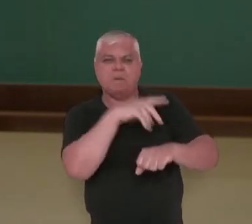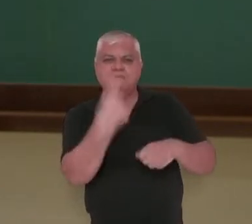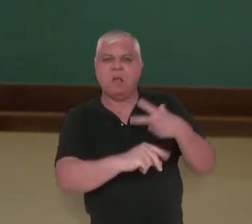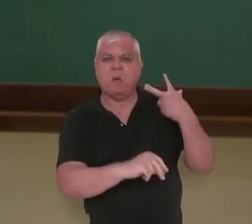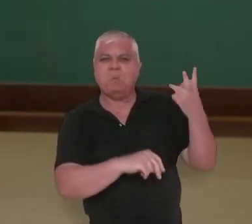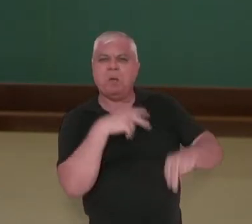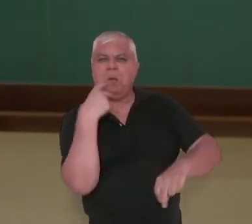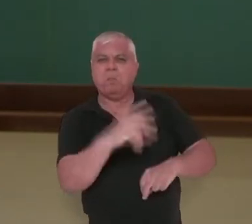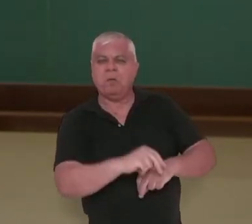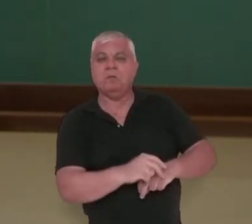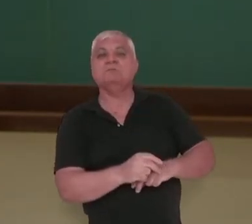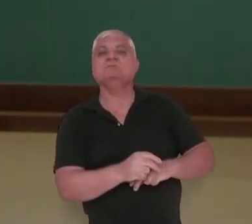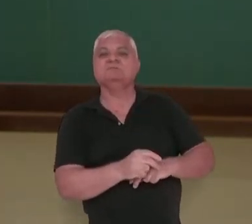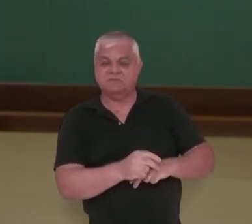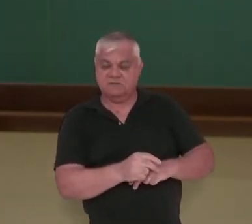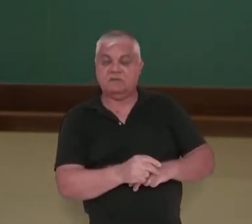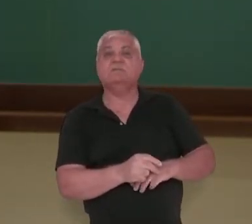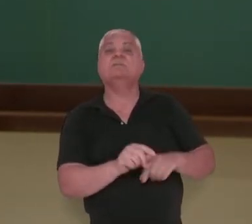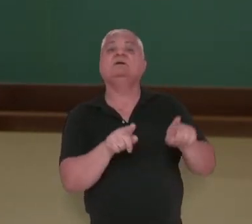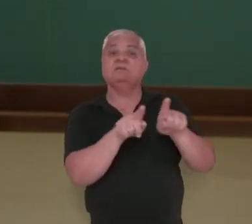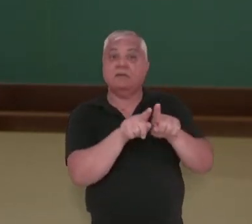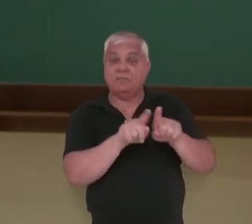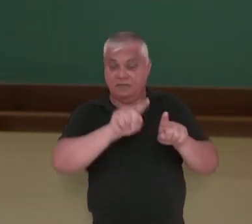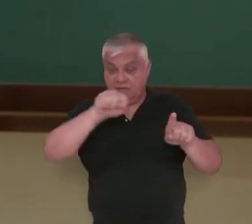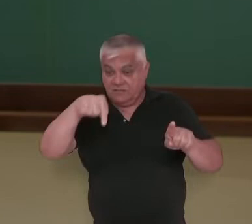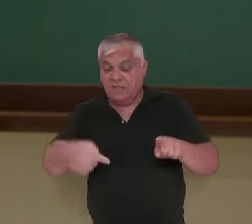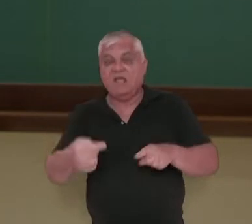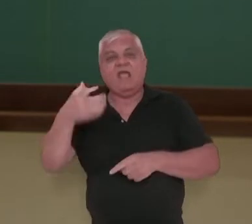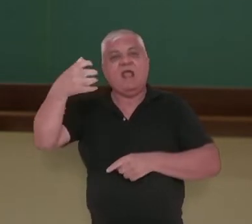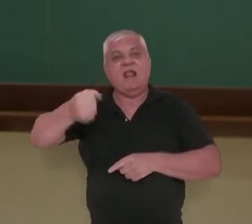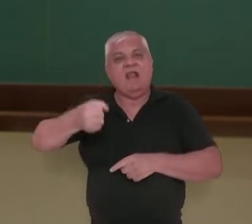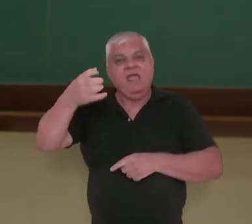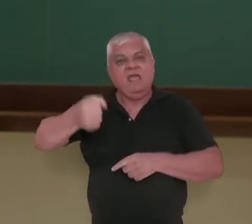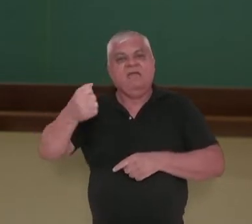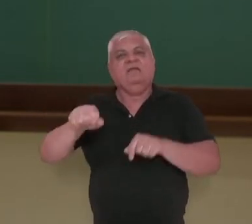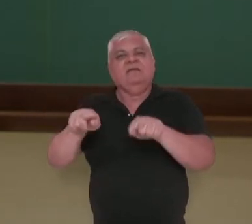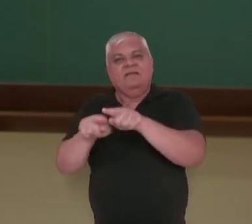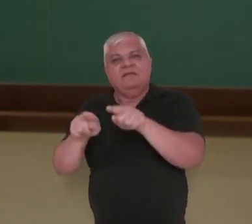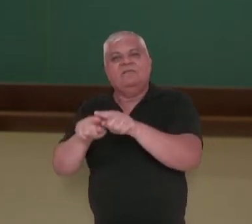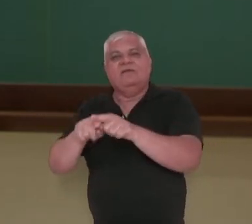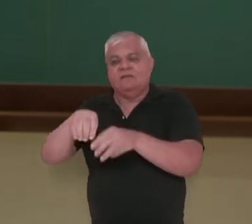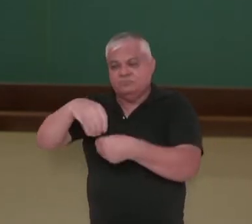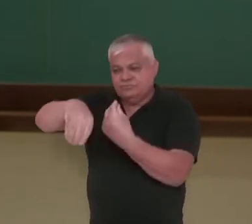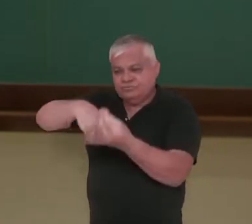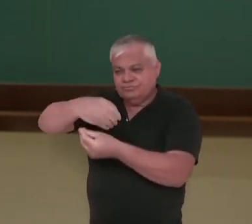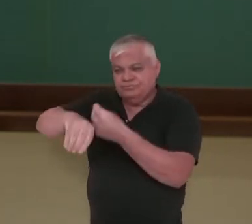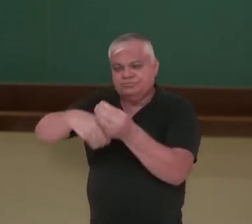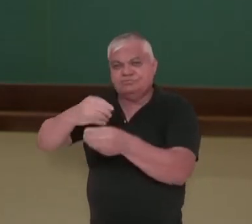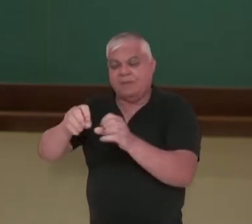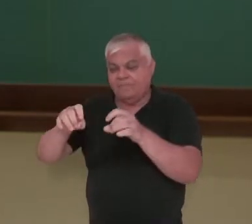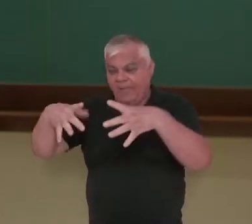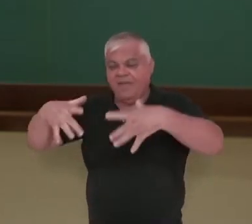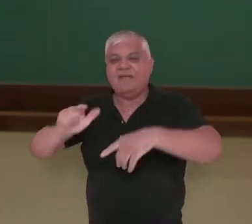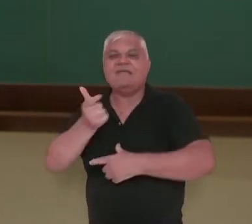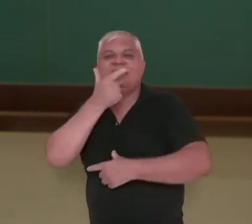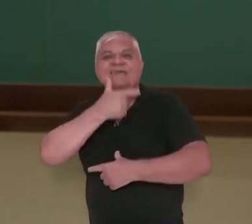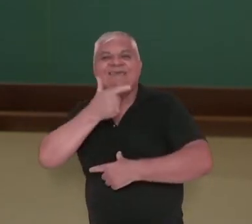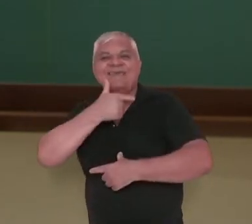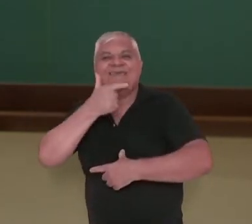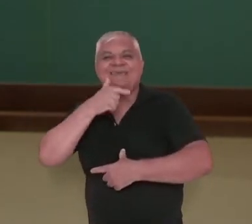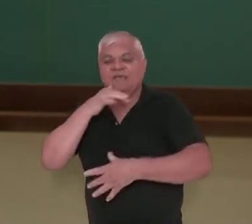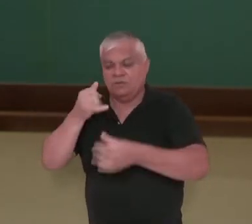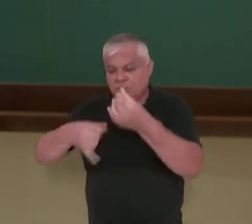doenças. Realizam fermentação láctea, lactínios, né? Os laticínios, né? Como a gente viu aqui anteriormente que a professora